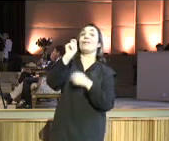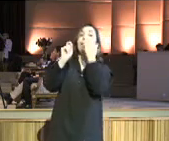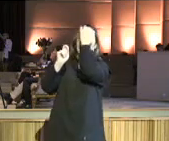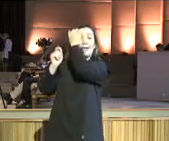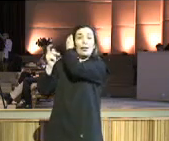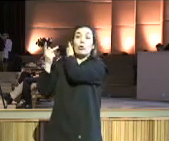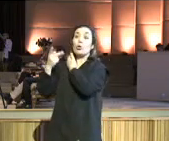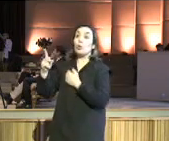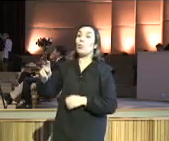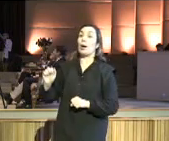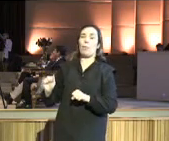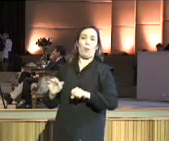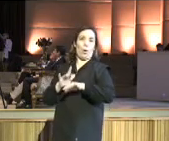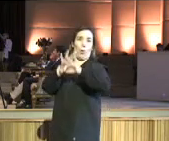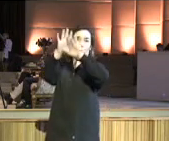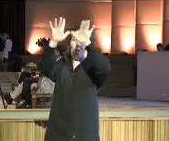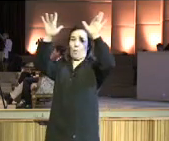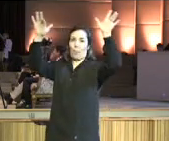sua vida,